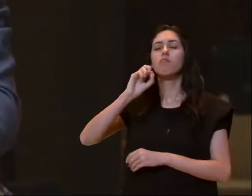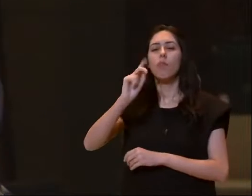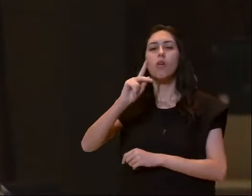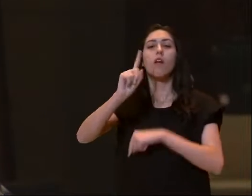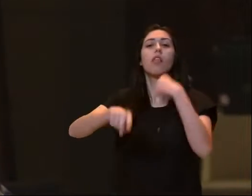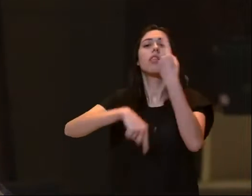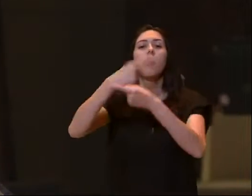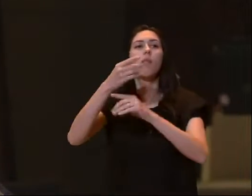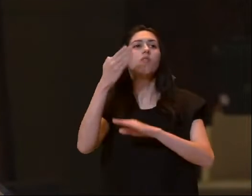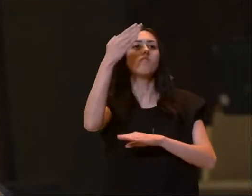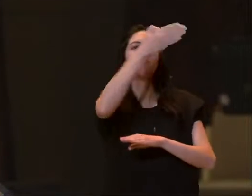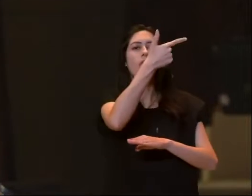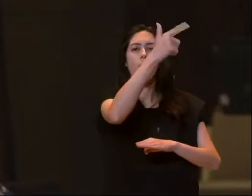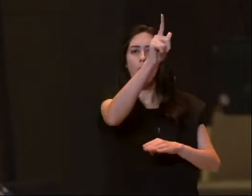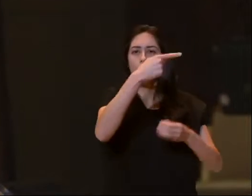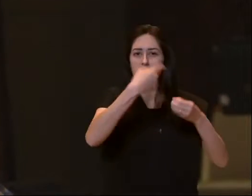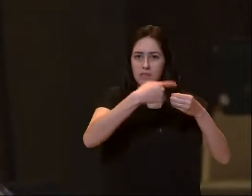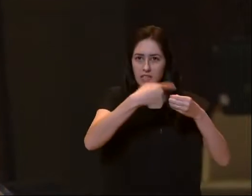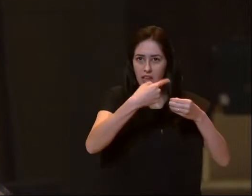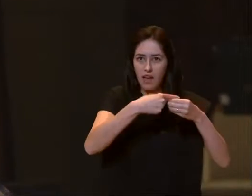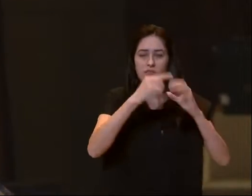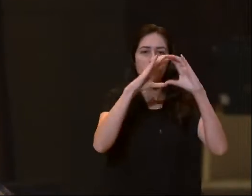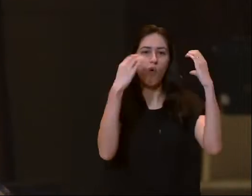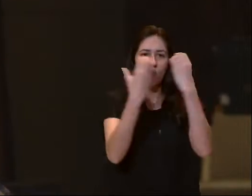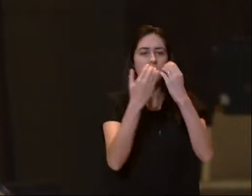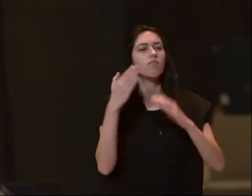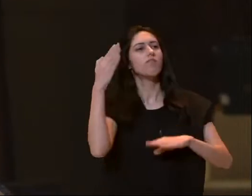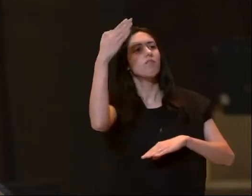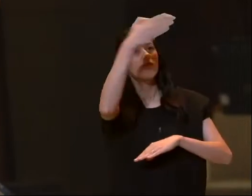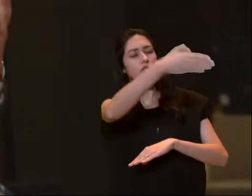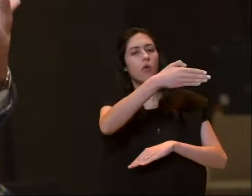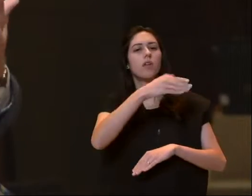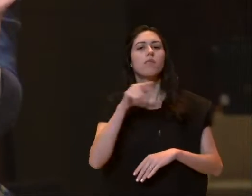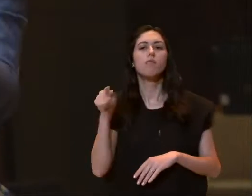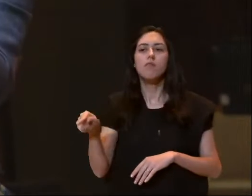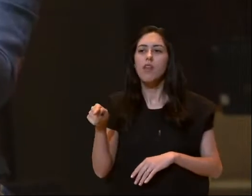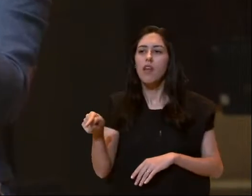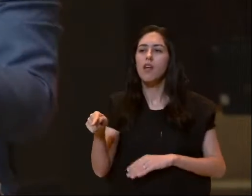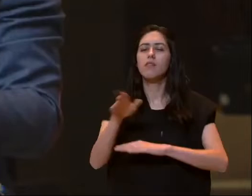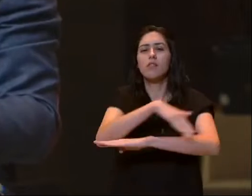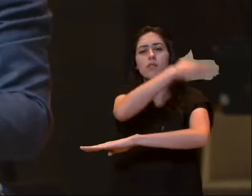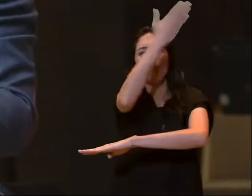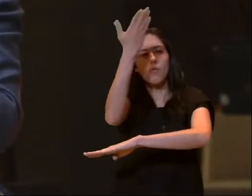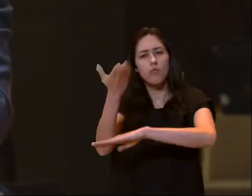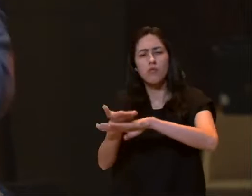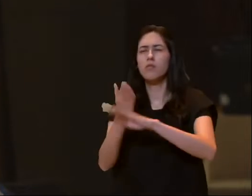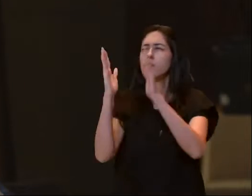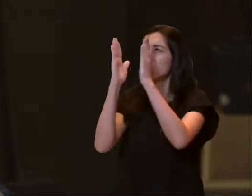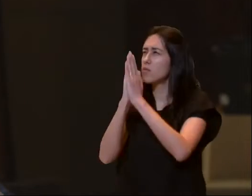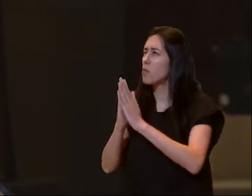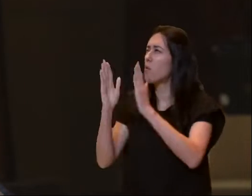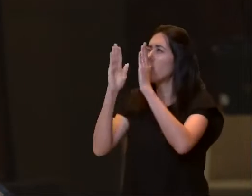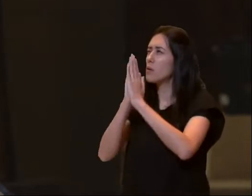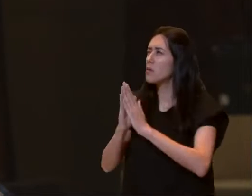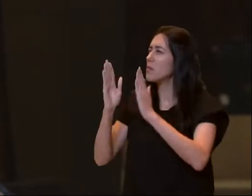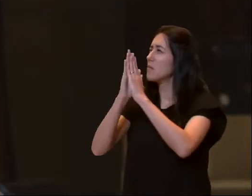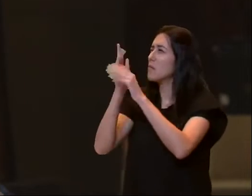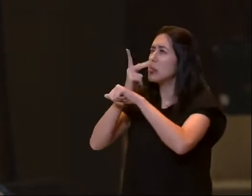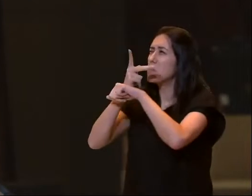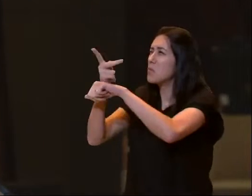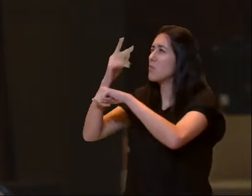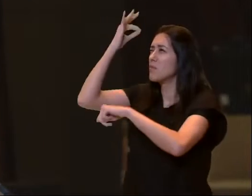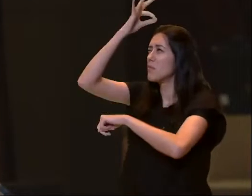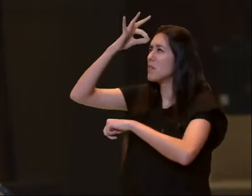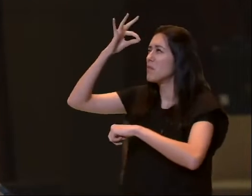Nova York, ele procura um quarto, um lugar, e ali passa o dia orando e buscando a plenitude no